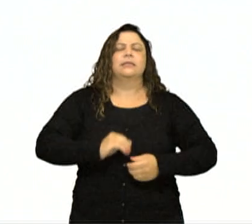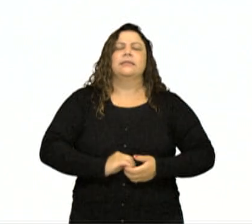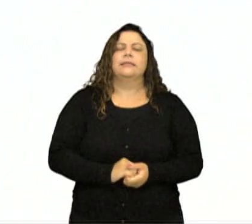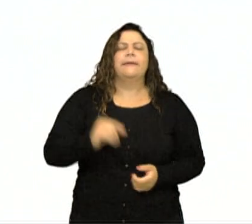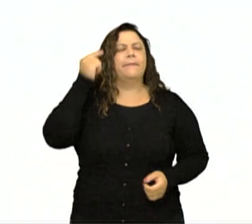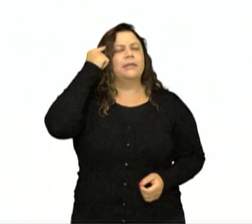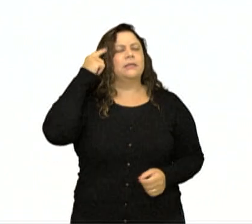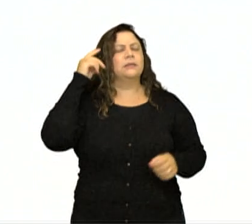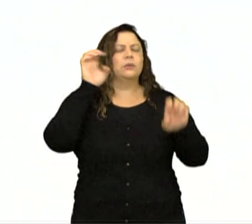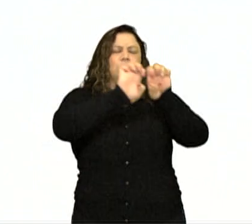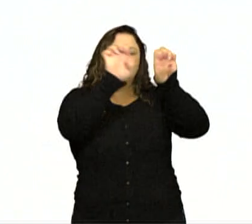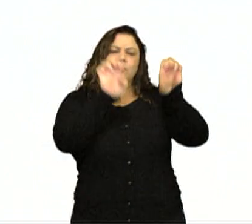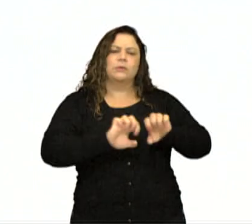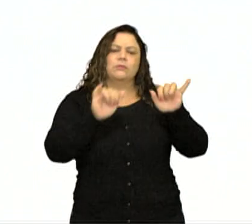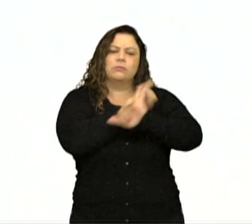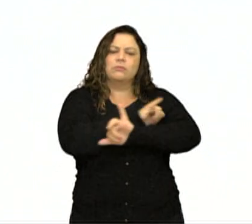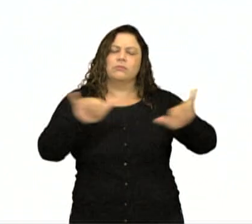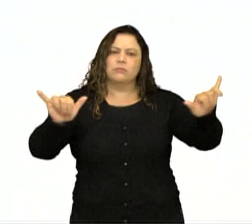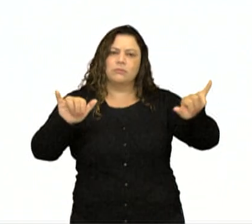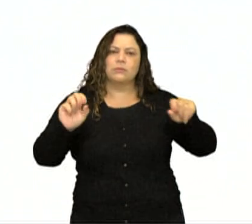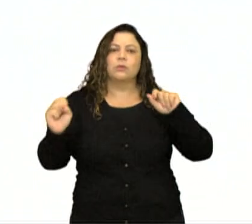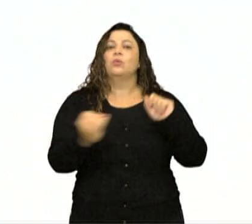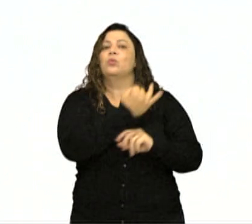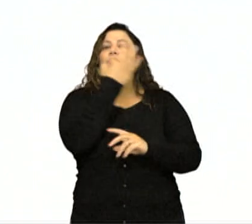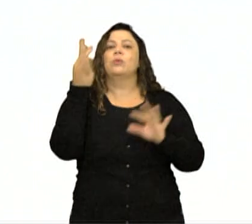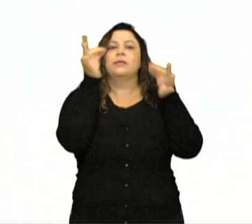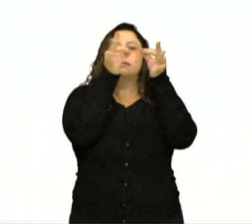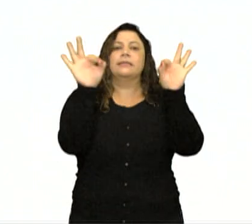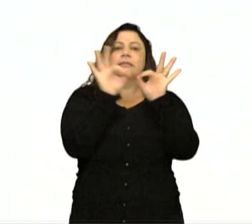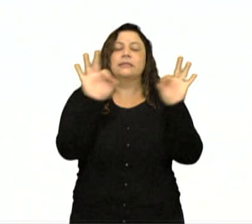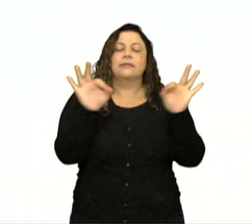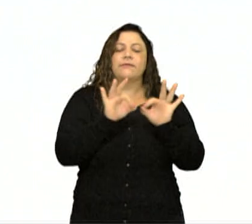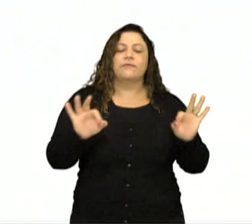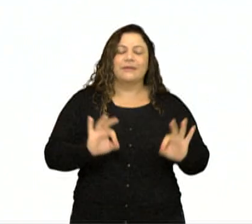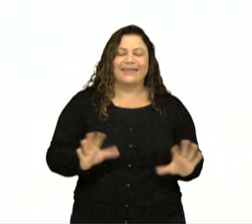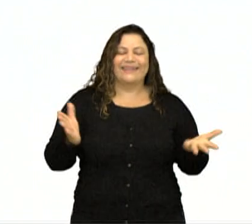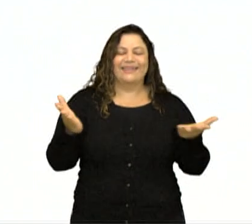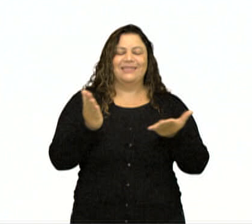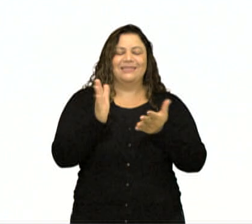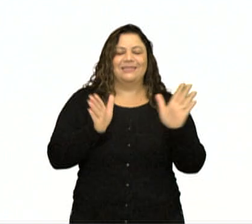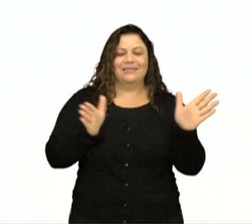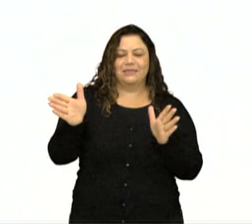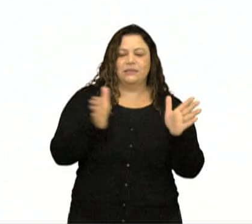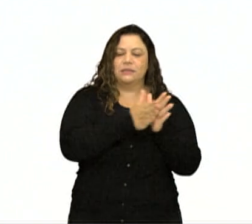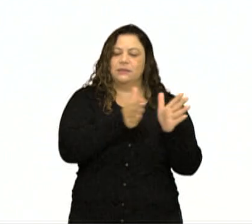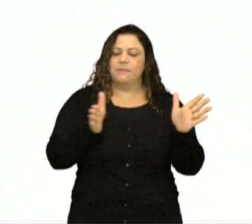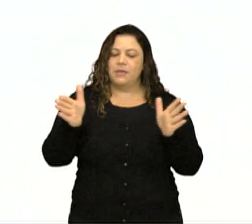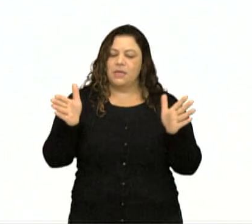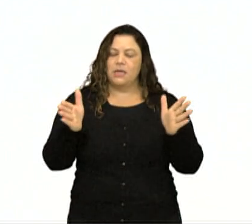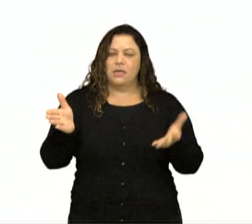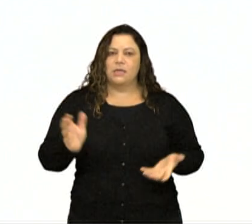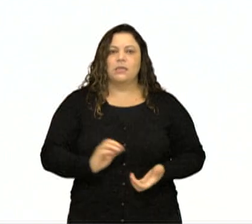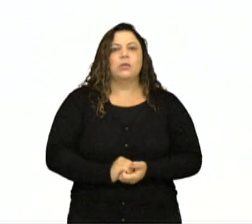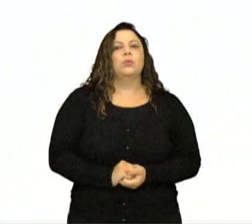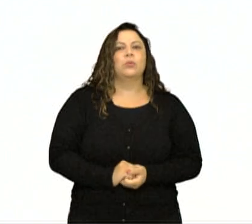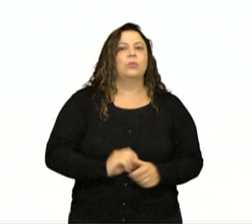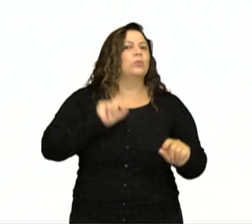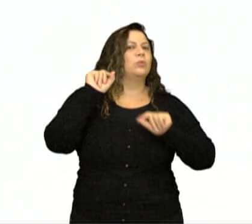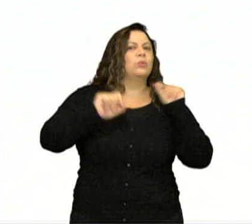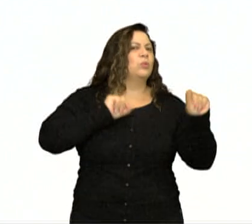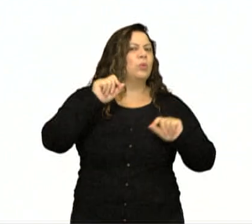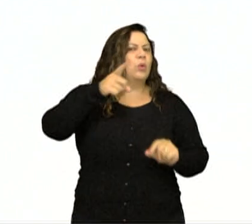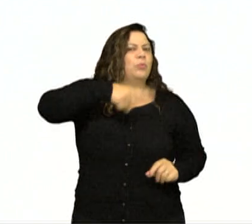a estrutura desse enunciado, quantas orações há nesse período da fala de Calvin? Como você